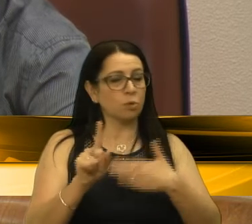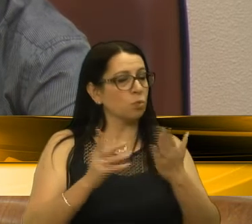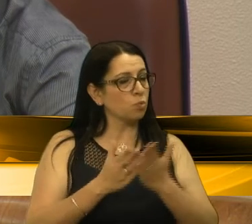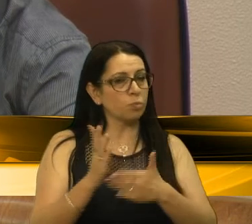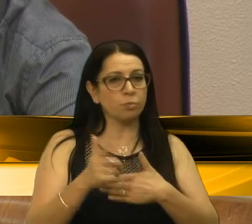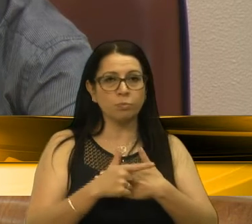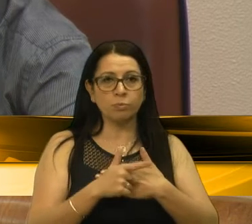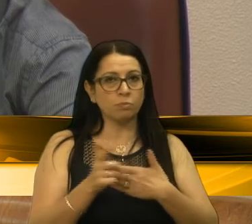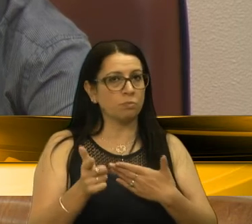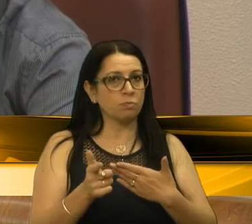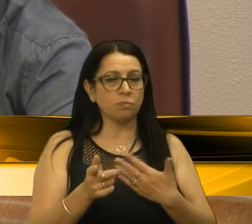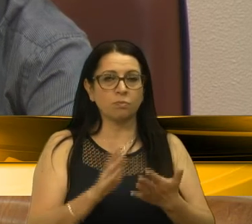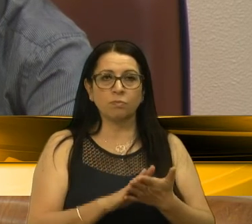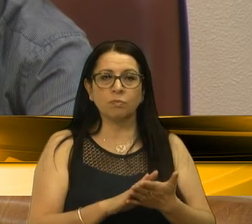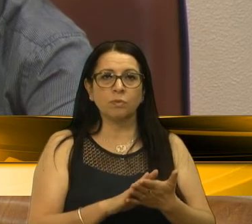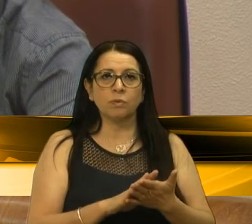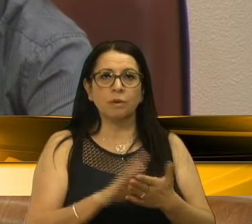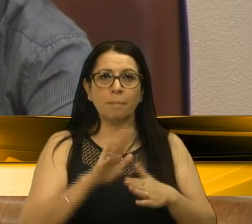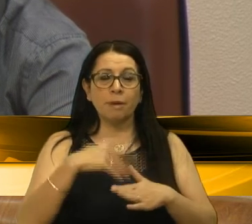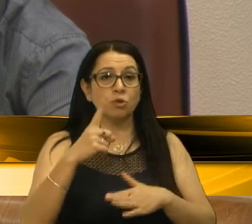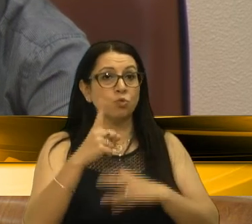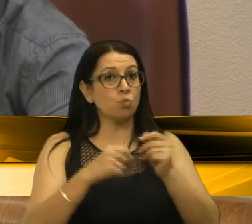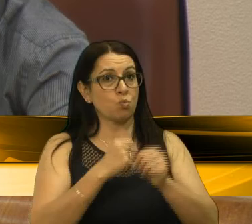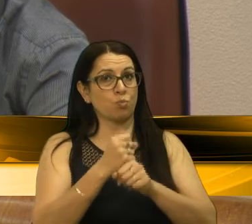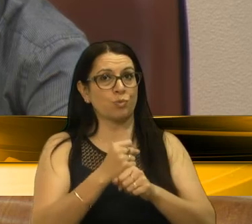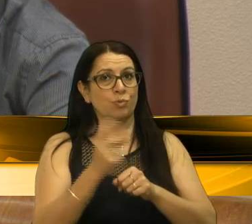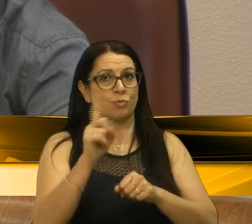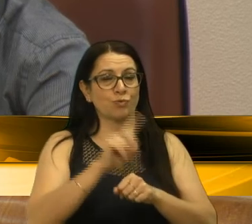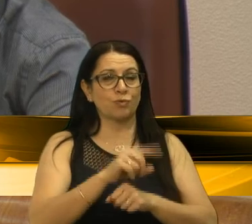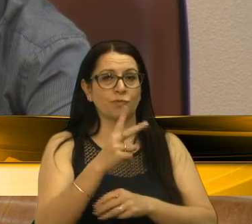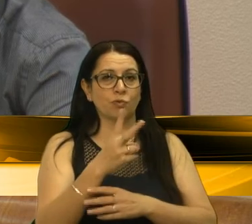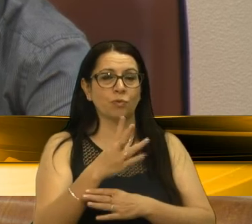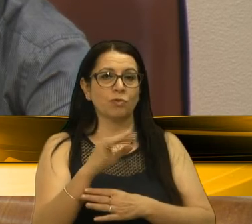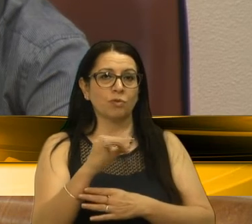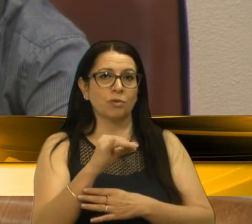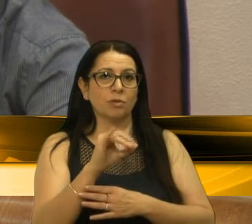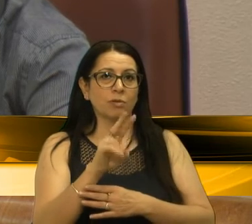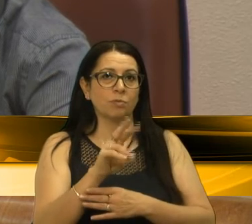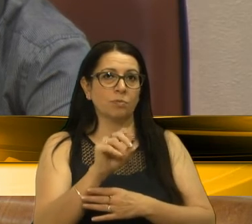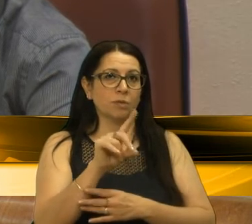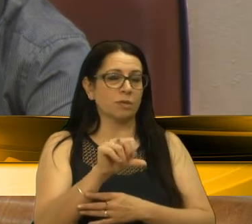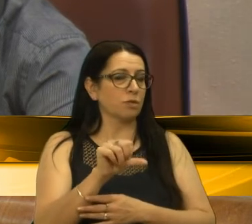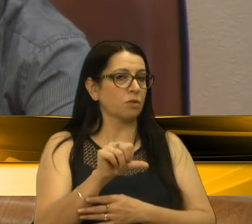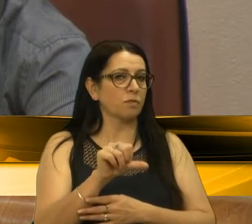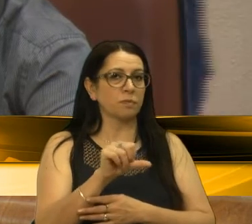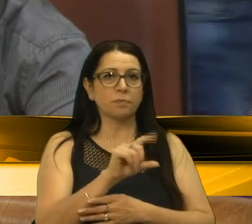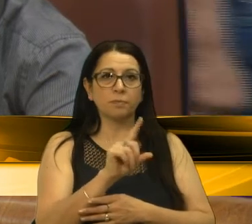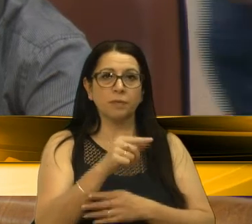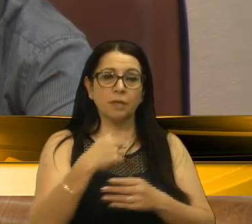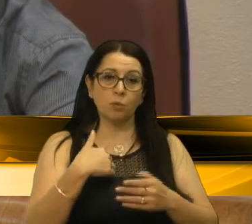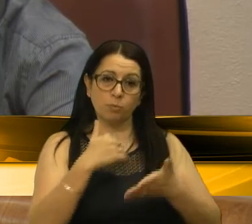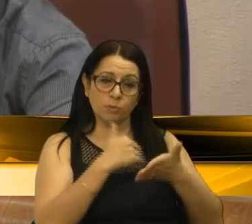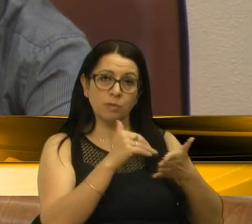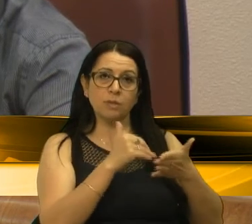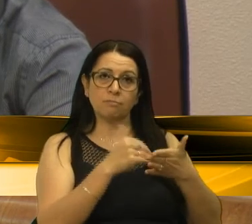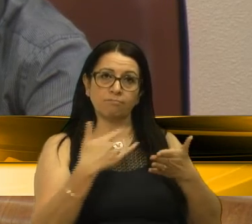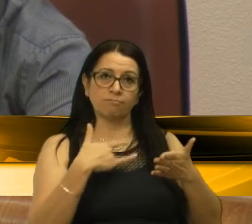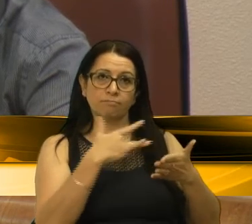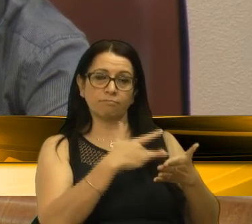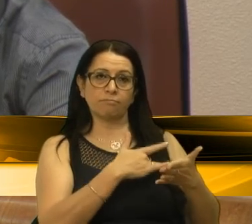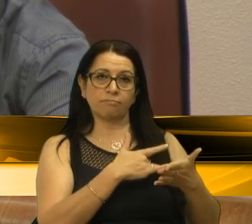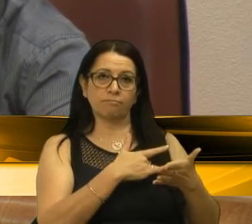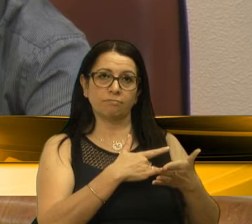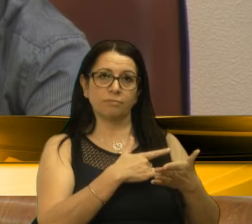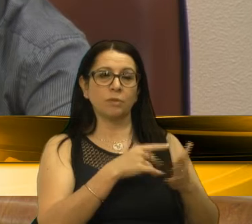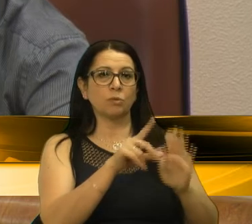papel. Sequência. Passado mais de um ano, no dia 24 de janeiro de 2019, então, como secretário municipal de saúde, usando a prerrogativa do